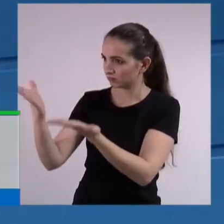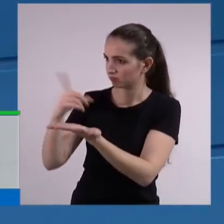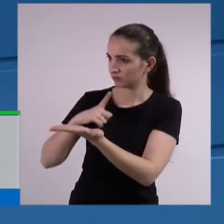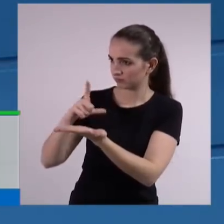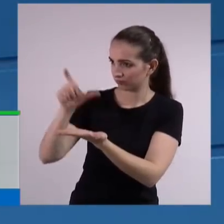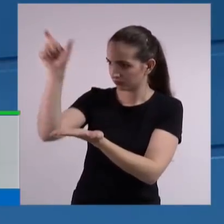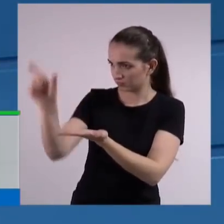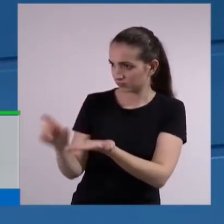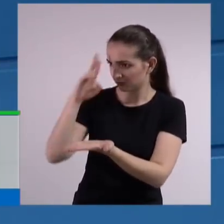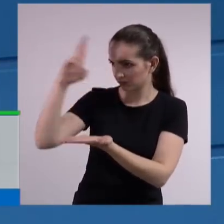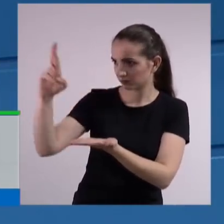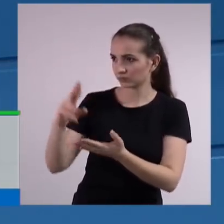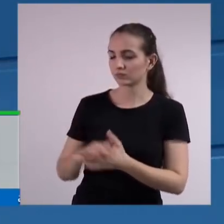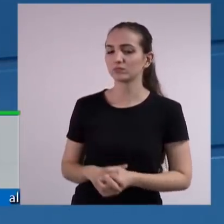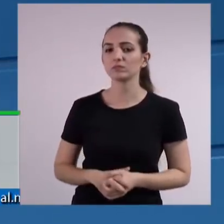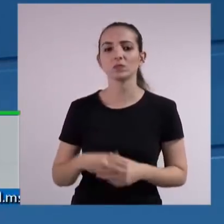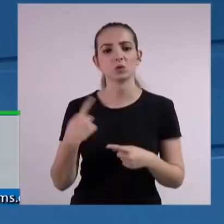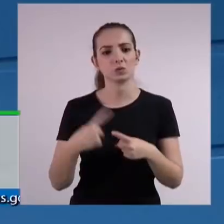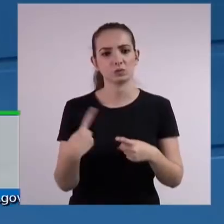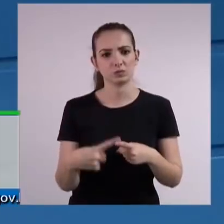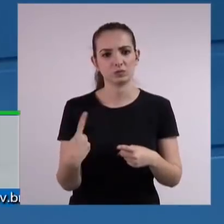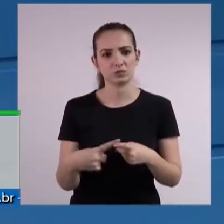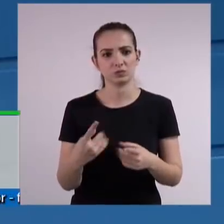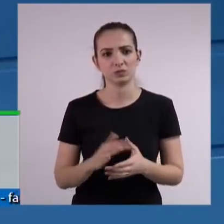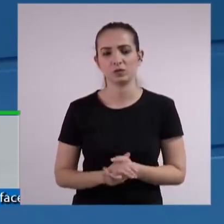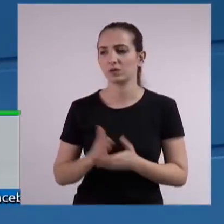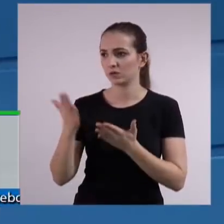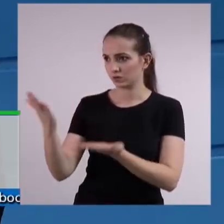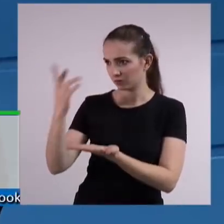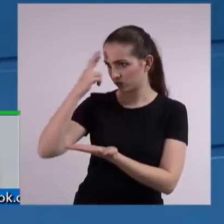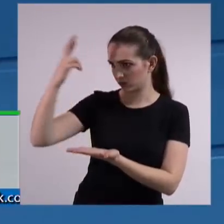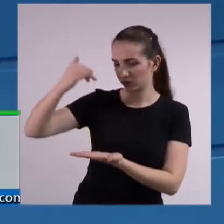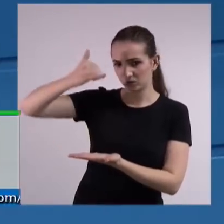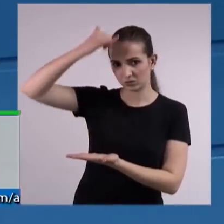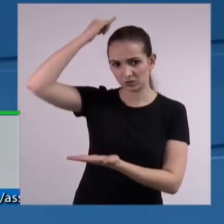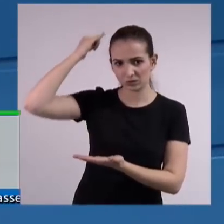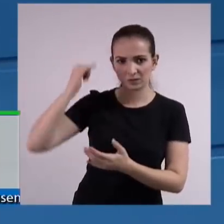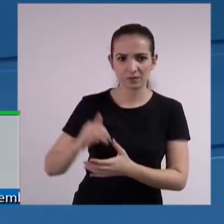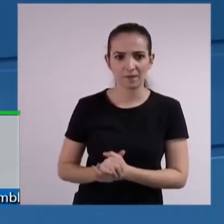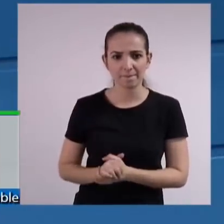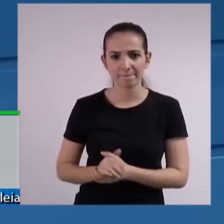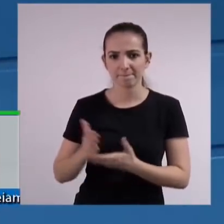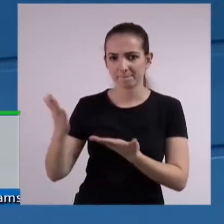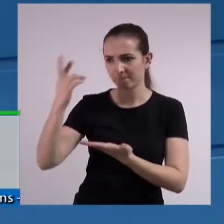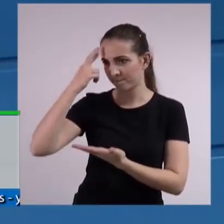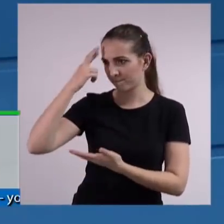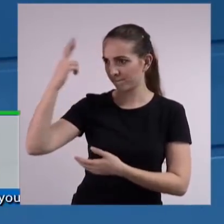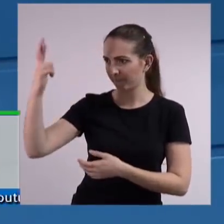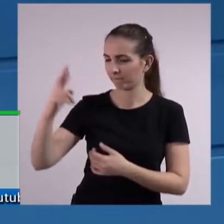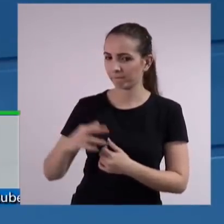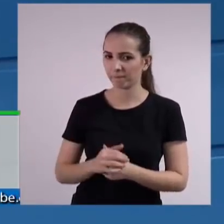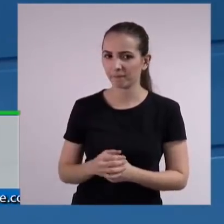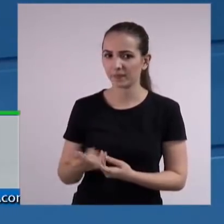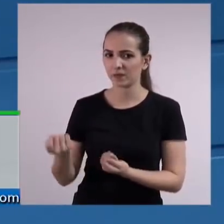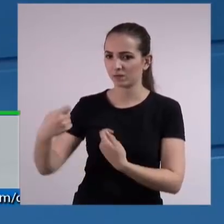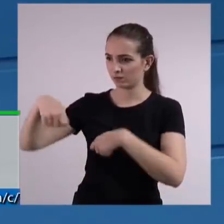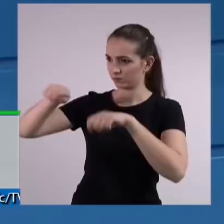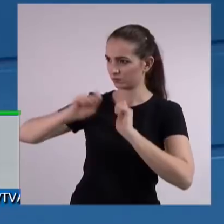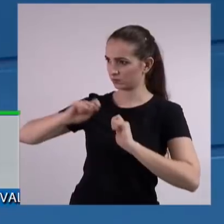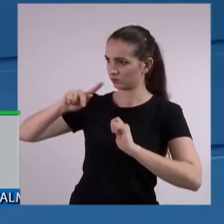Excelência, porque você, permita chamar de você, você me